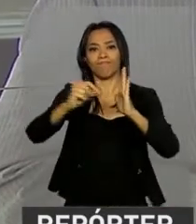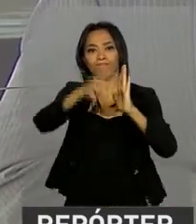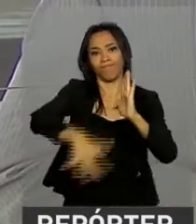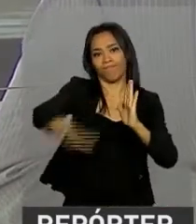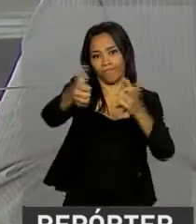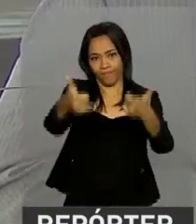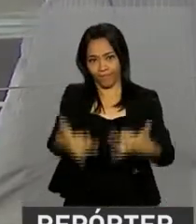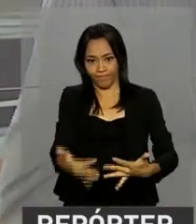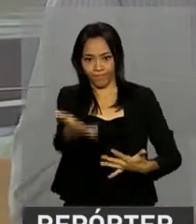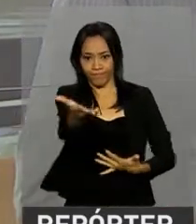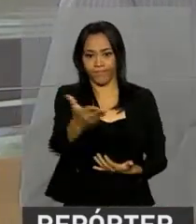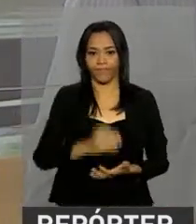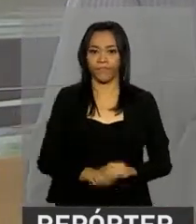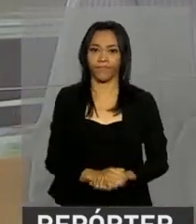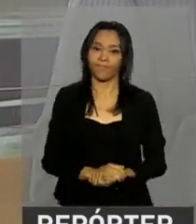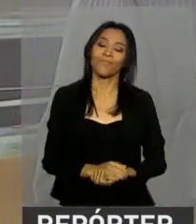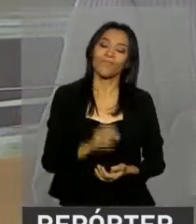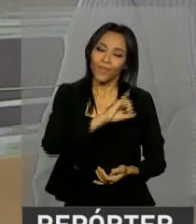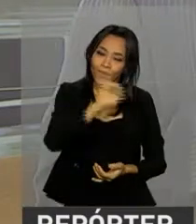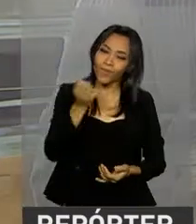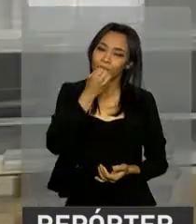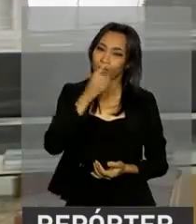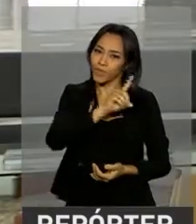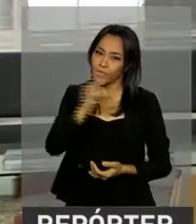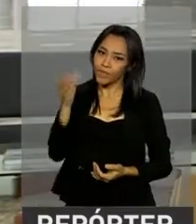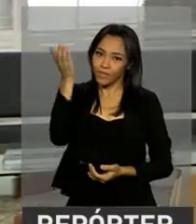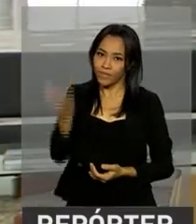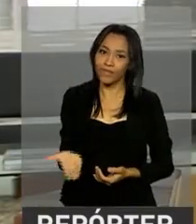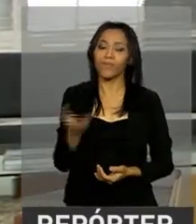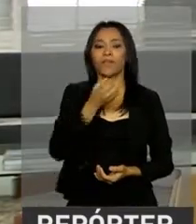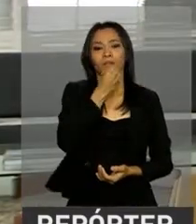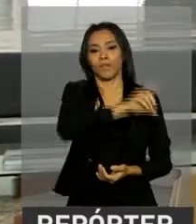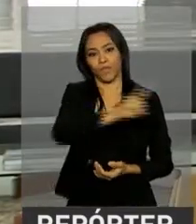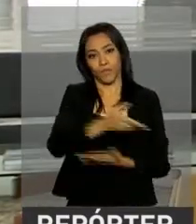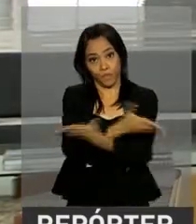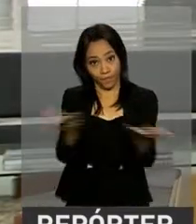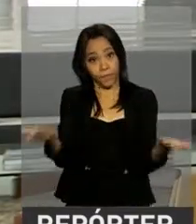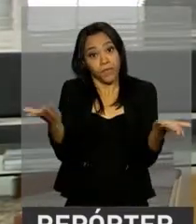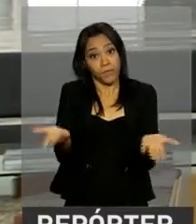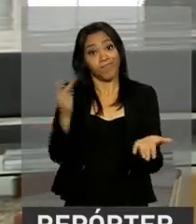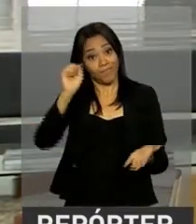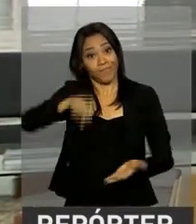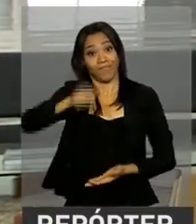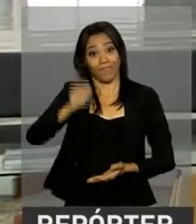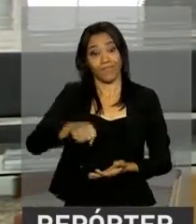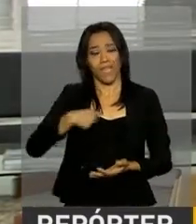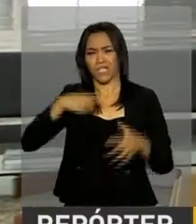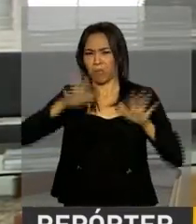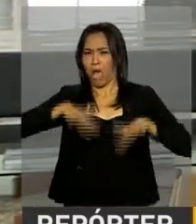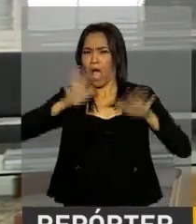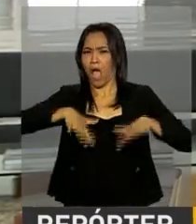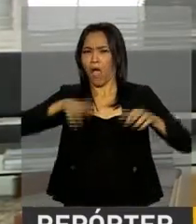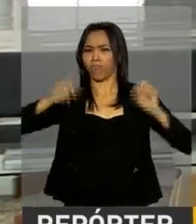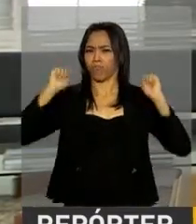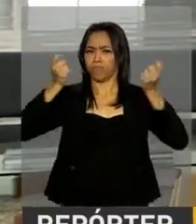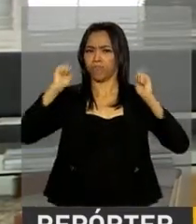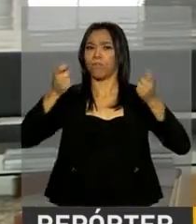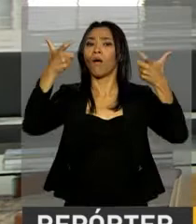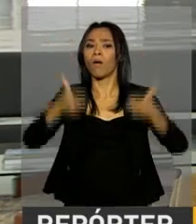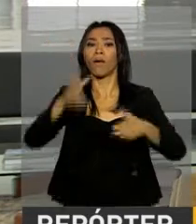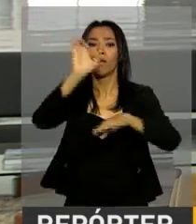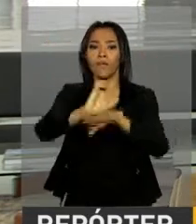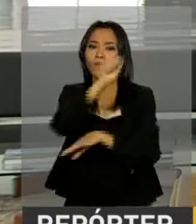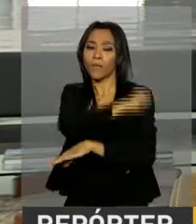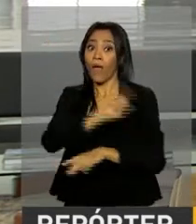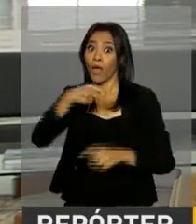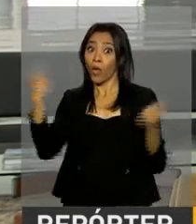dia. Oi, Leandro, bom dia para você também, bom dia a todos. Exatamente, essas manifestações que vêm ocorrendo no Rio de Janeiro são contra